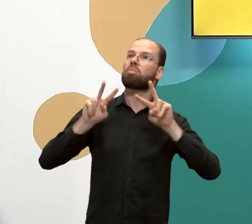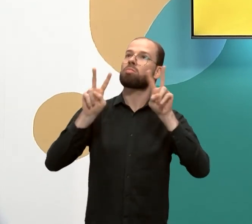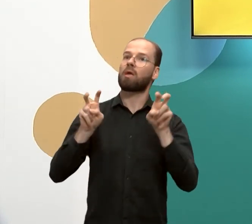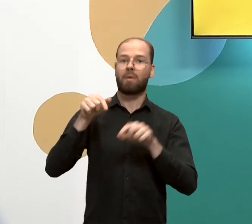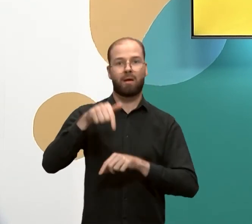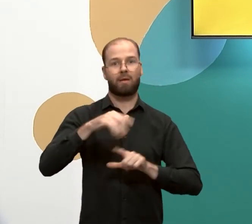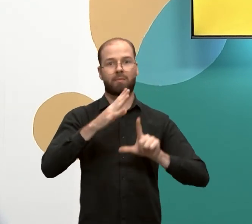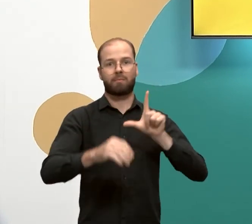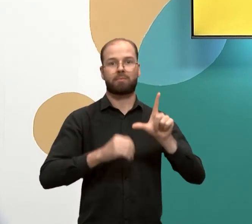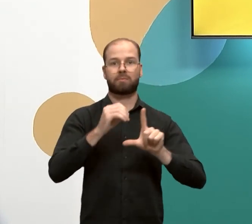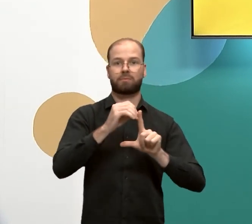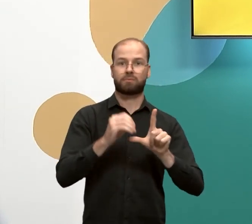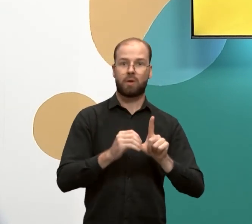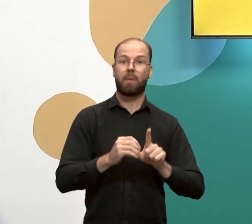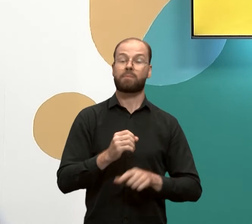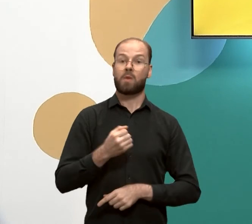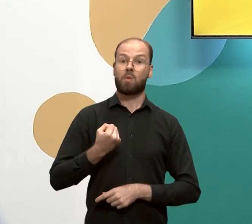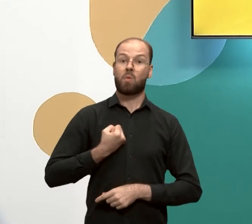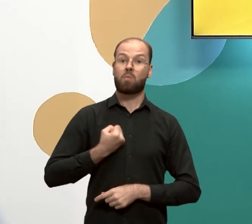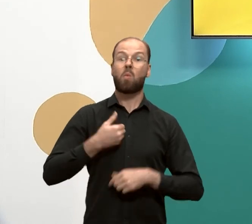pelo WhatsApp